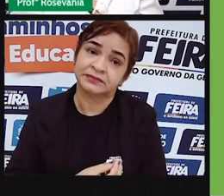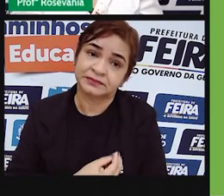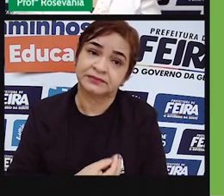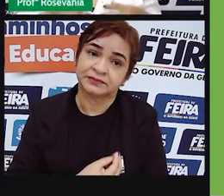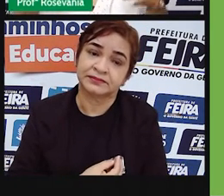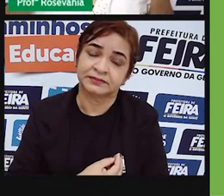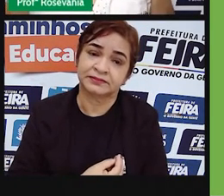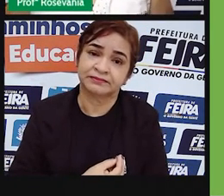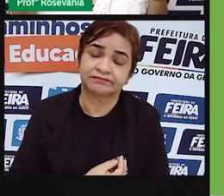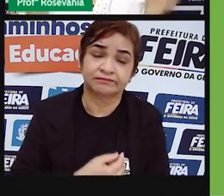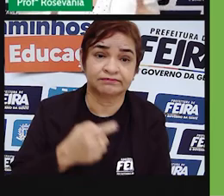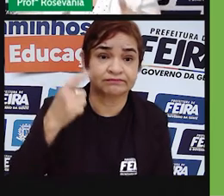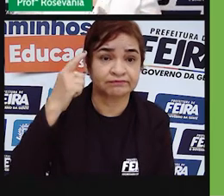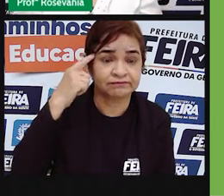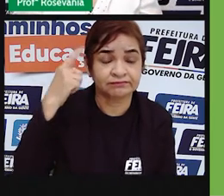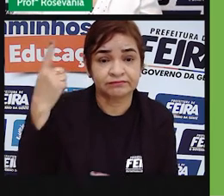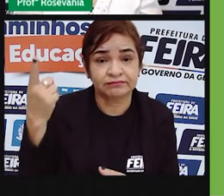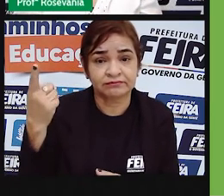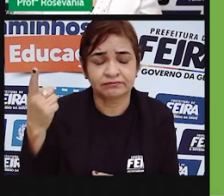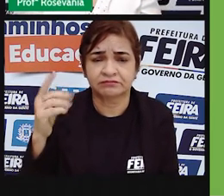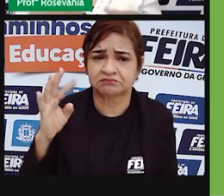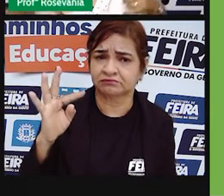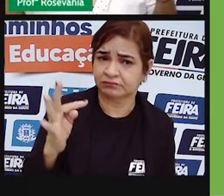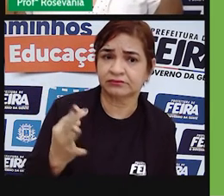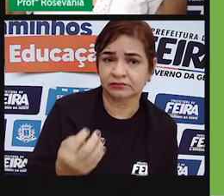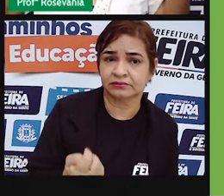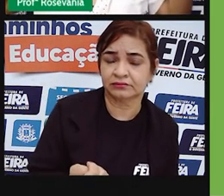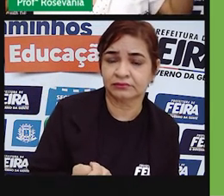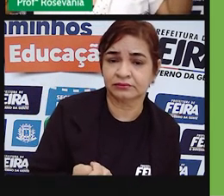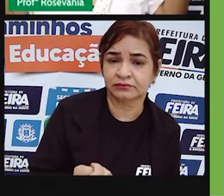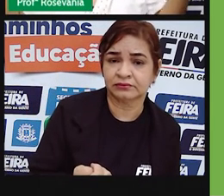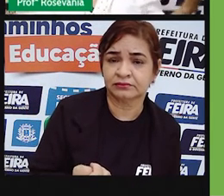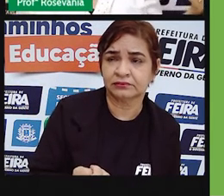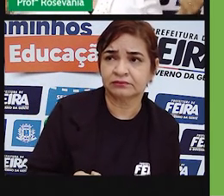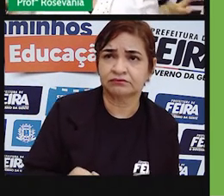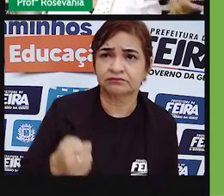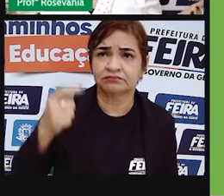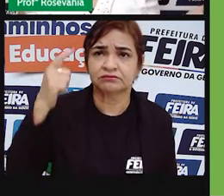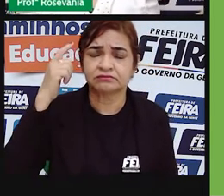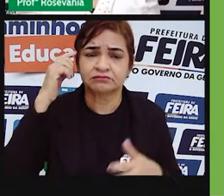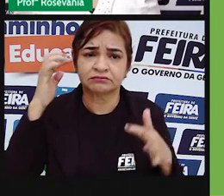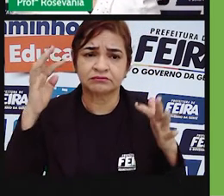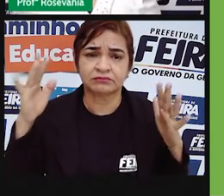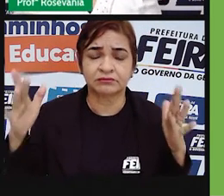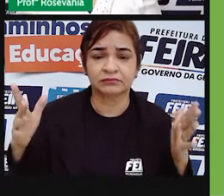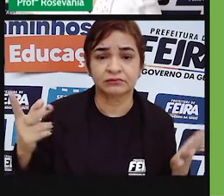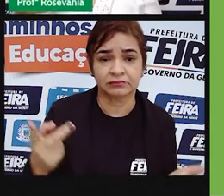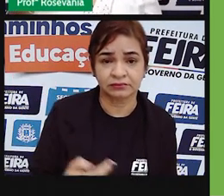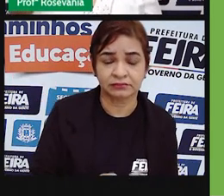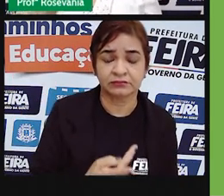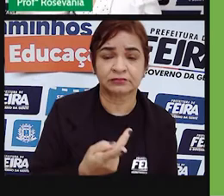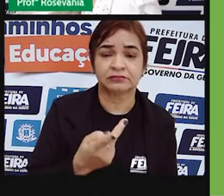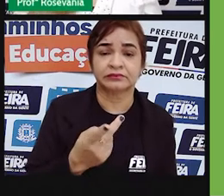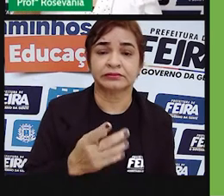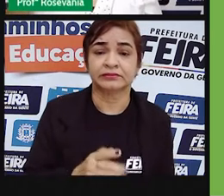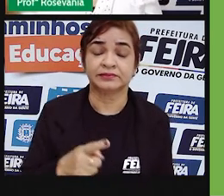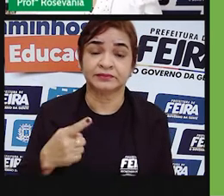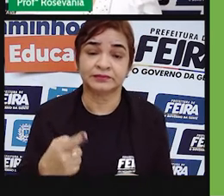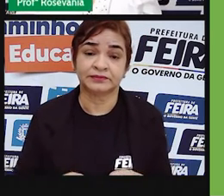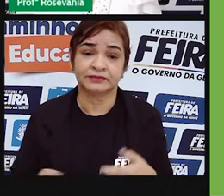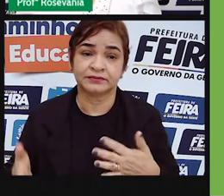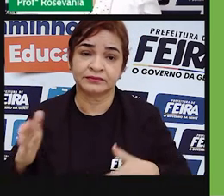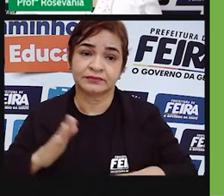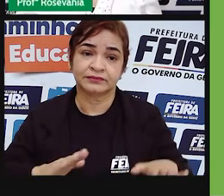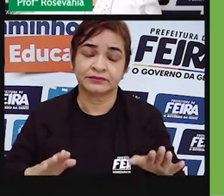série de potência não é tudo que a gente imagina que vai acontecer que acontece porque às vezes